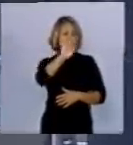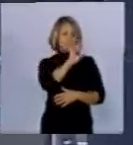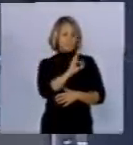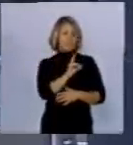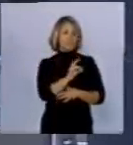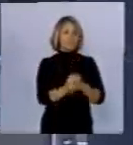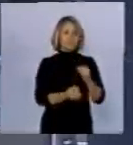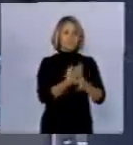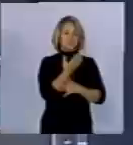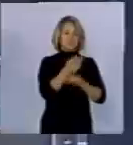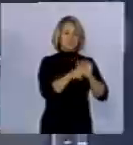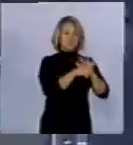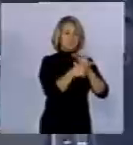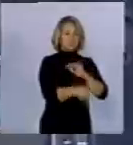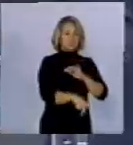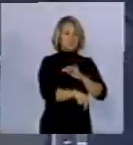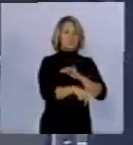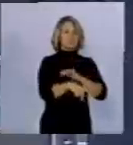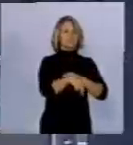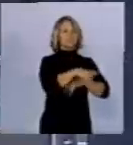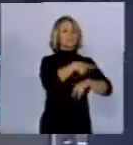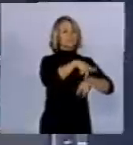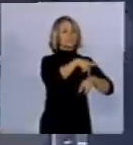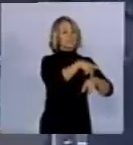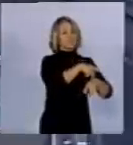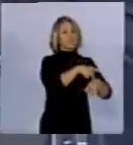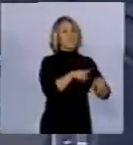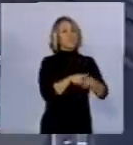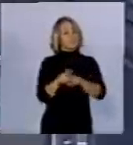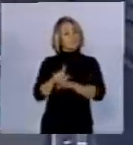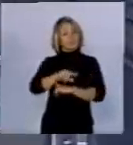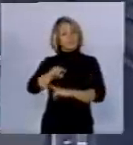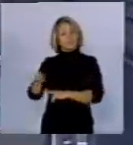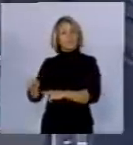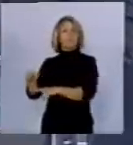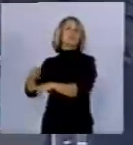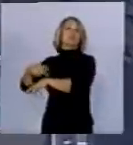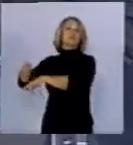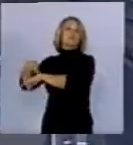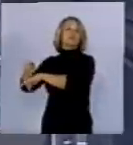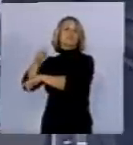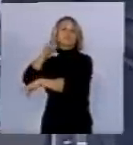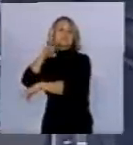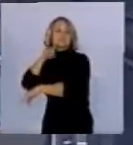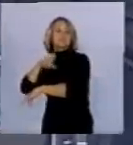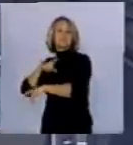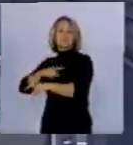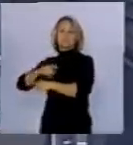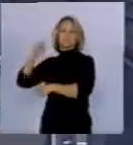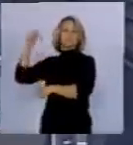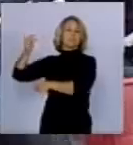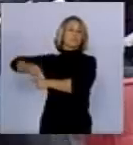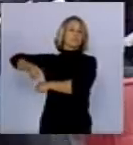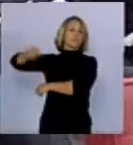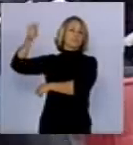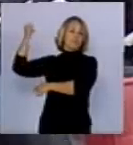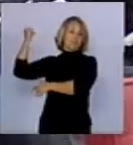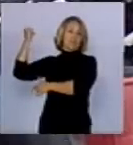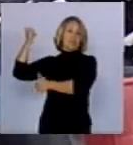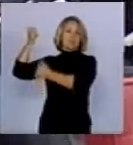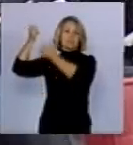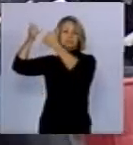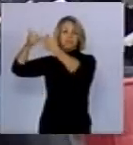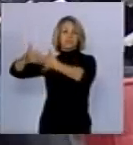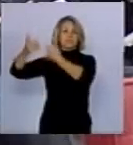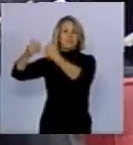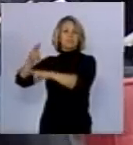Produções nacionais e Independentes os Estados Unidos possuem um longo histórico de proteção a